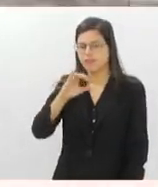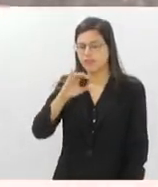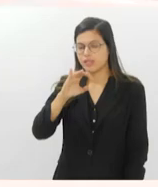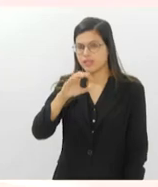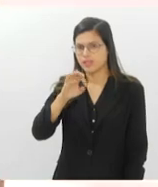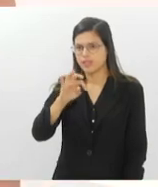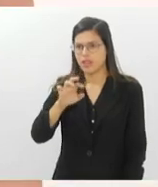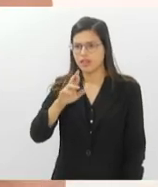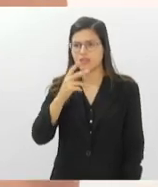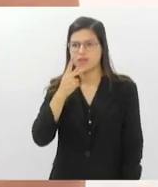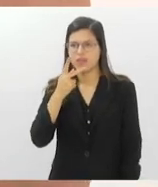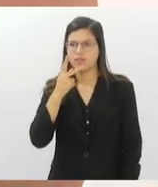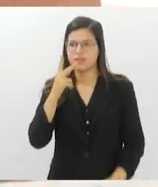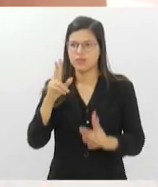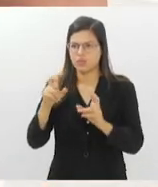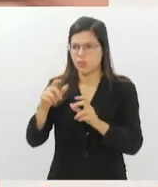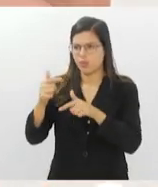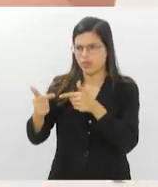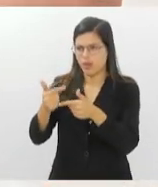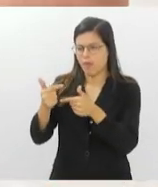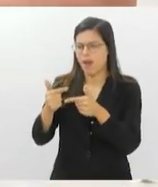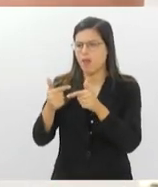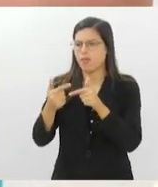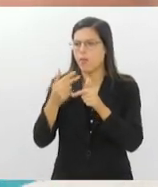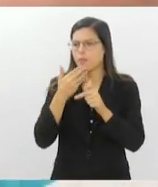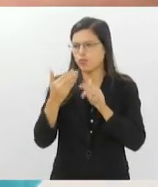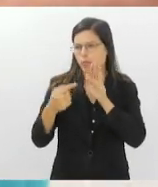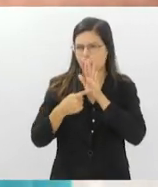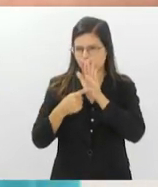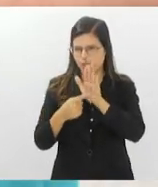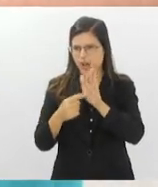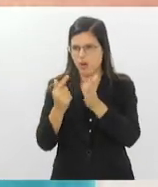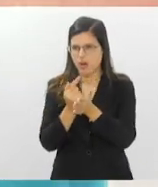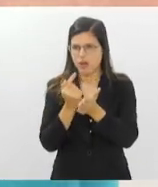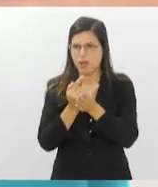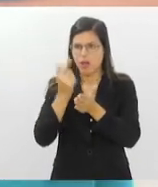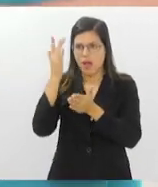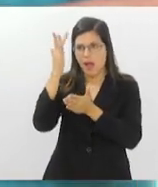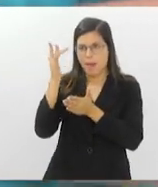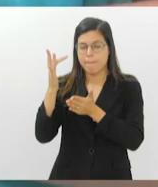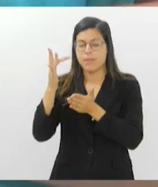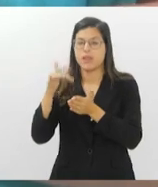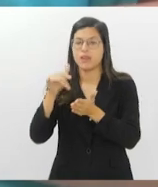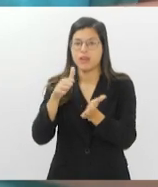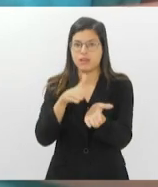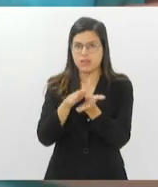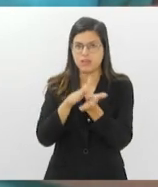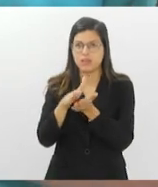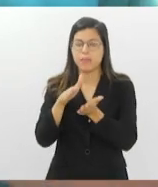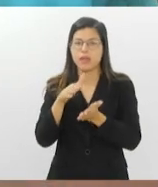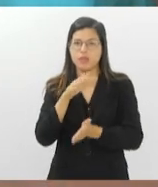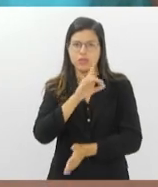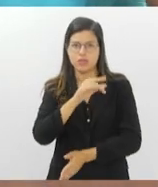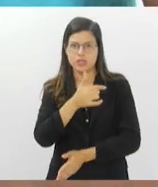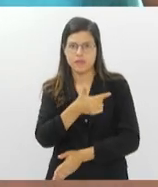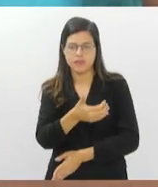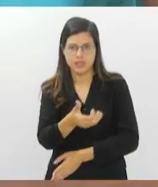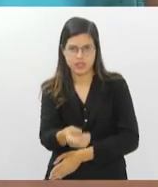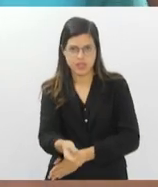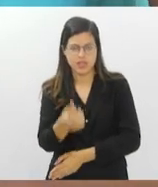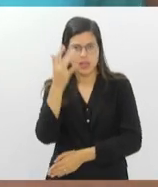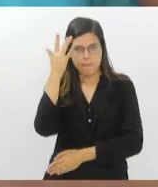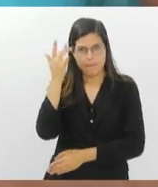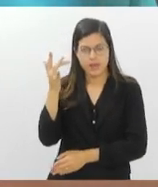aqui, eu vou pedir para o nosso cinegrafista, o João Apolônio, mostrar um pouquinho o livro. Amanhã será o lançamento desse livro, dia 26. Onde será esse lançamento? Amanhã,